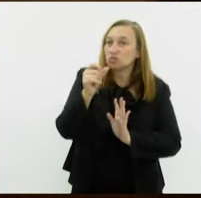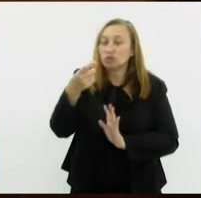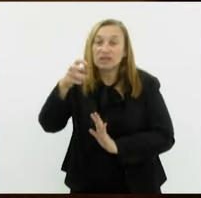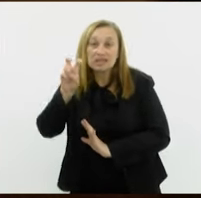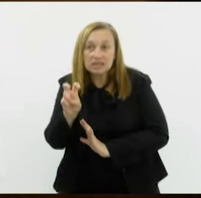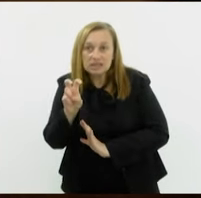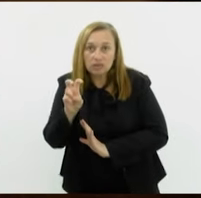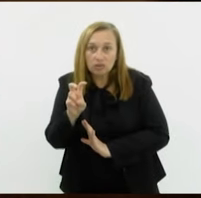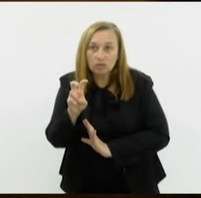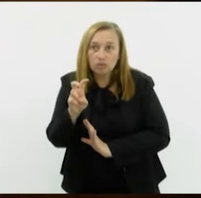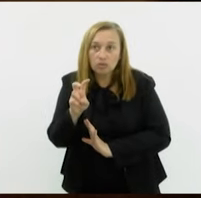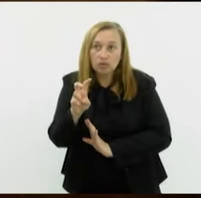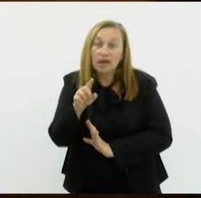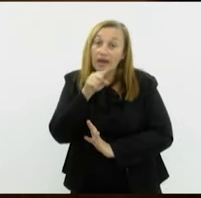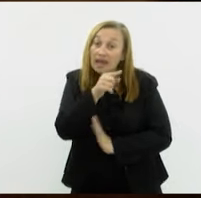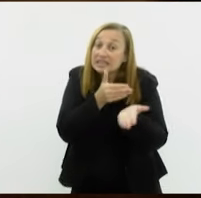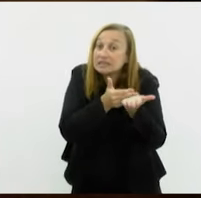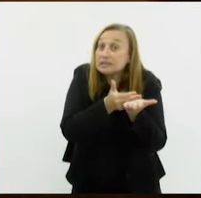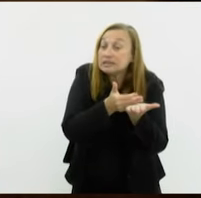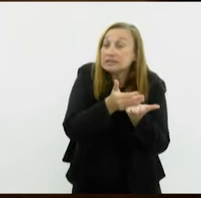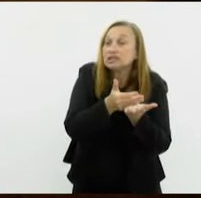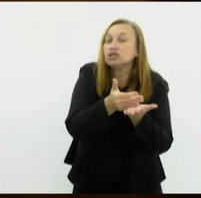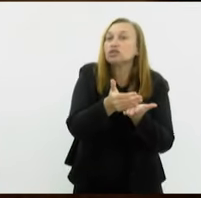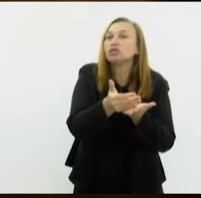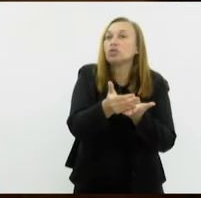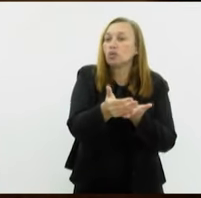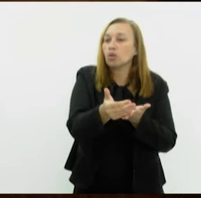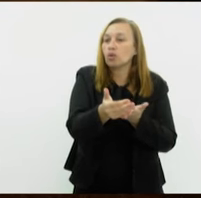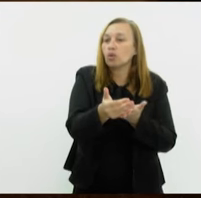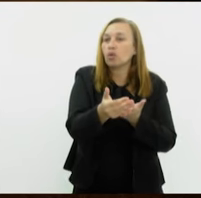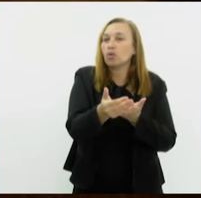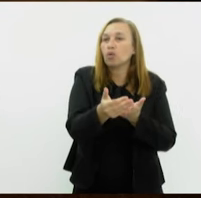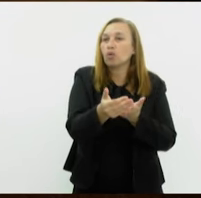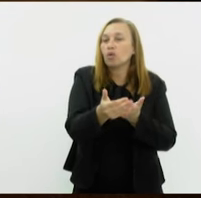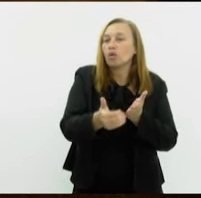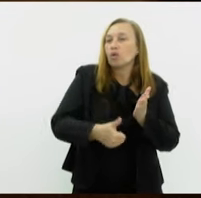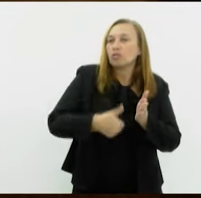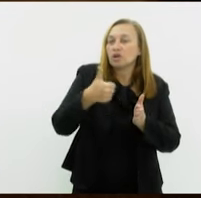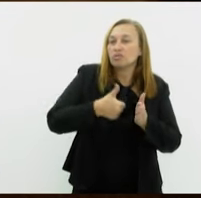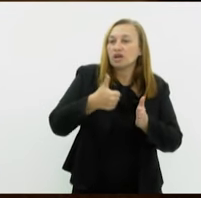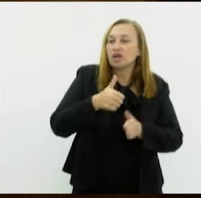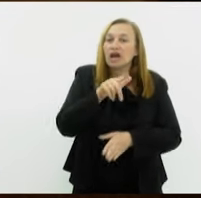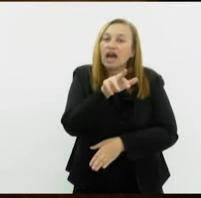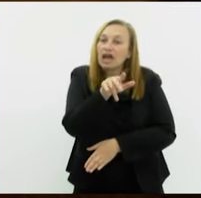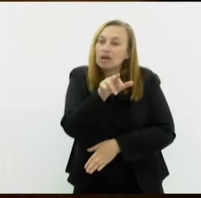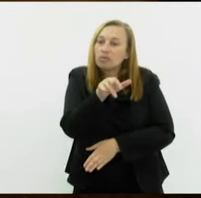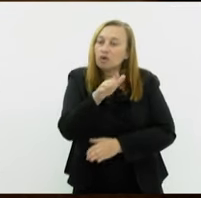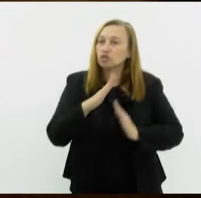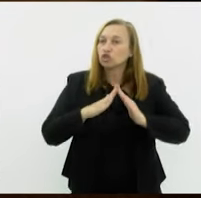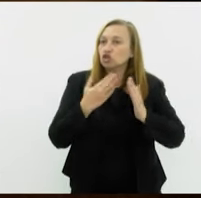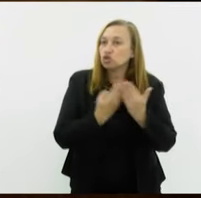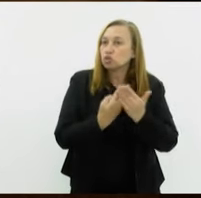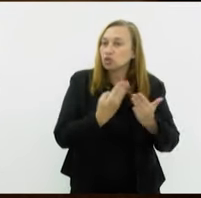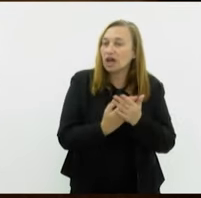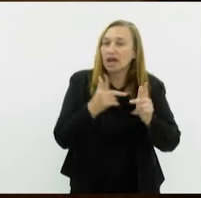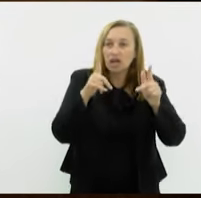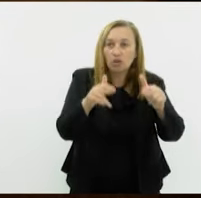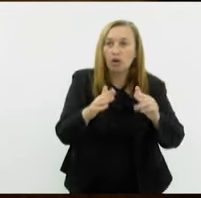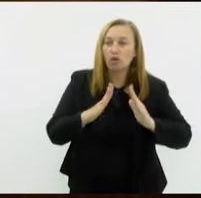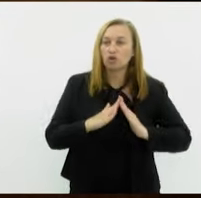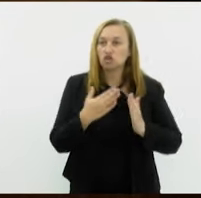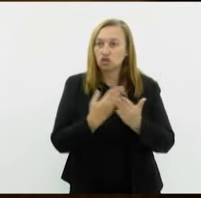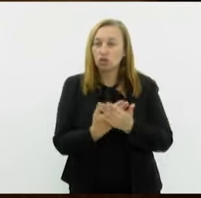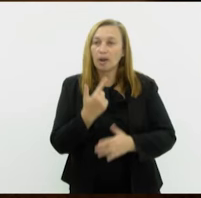e foi a deputada pioneira em estabelecer critérios que garantem a irmãos a estudarem na mesma escola, numa